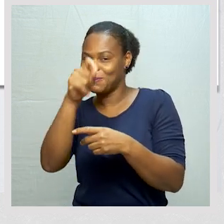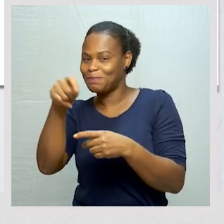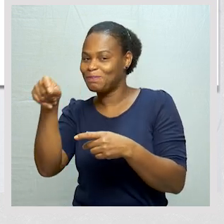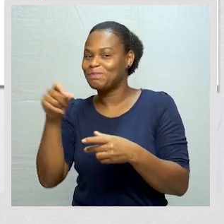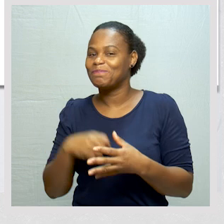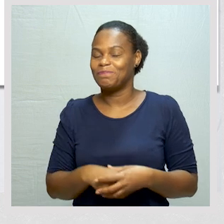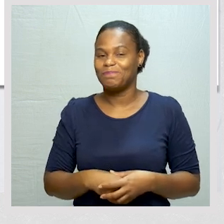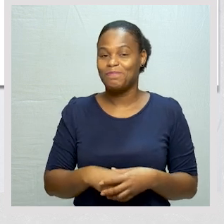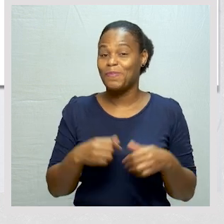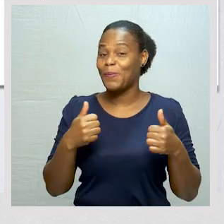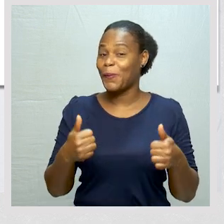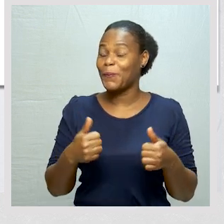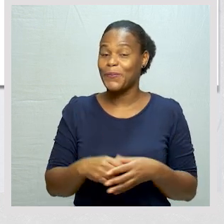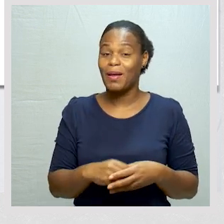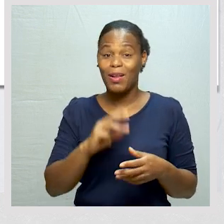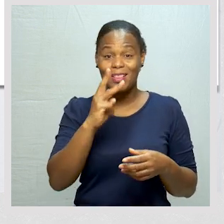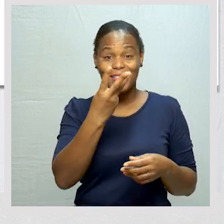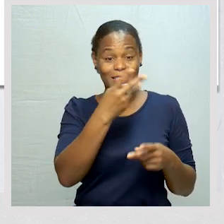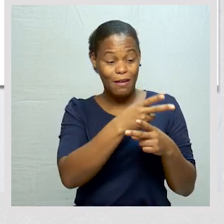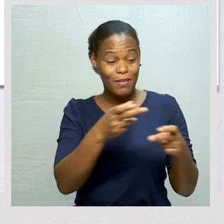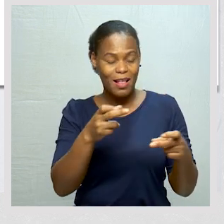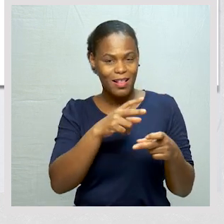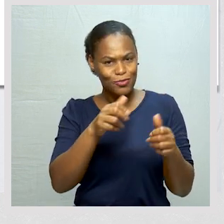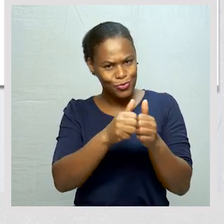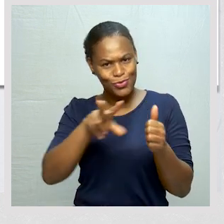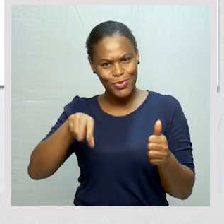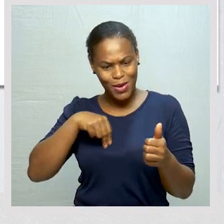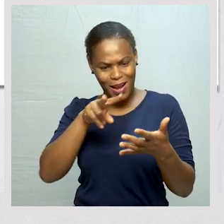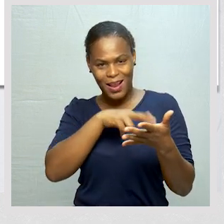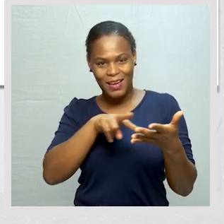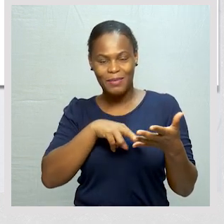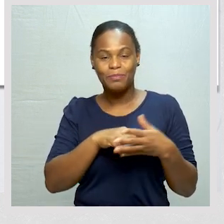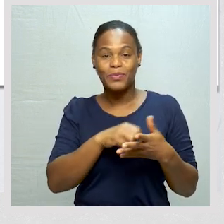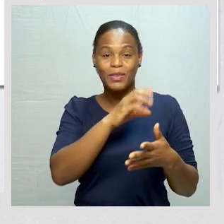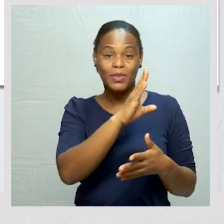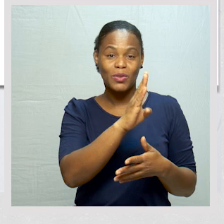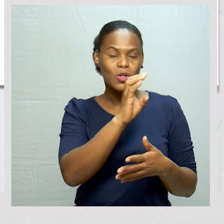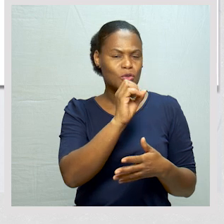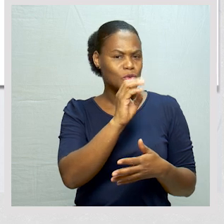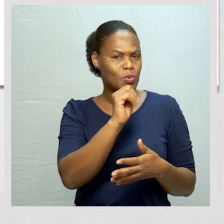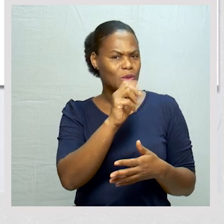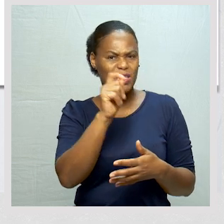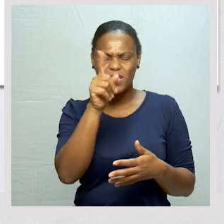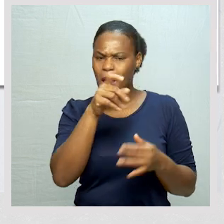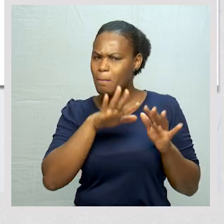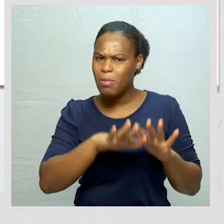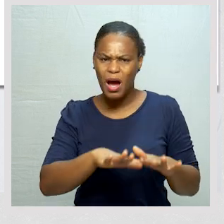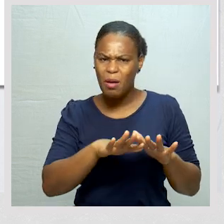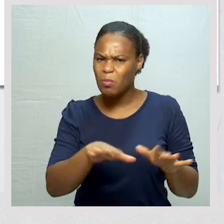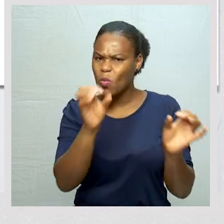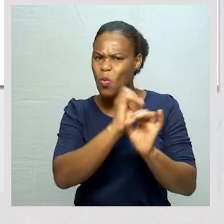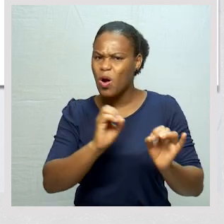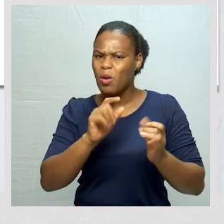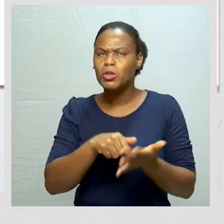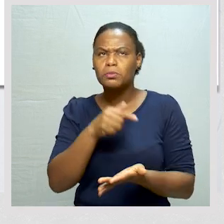simples. Muito bem. A terceira frase. Leiam comigo. O José não para quieto